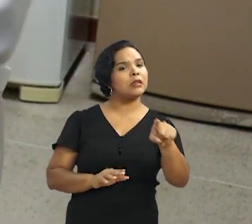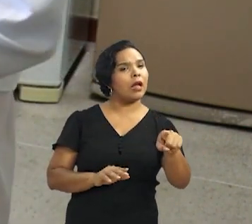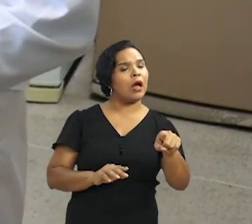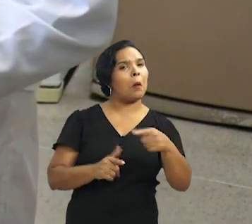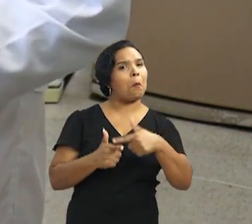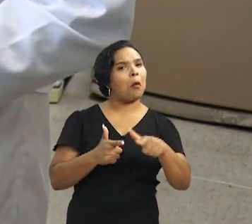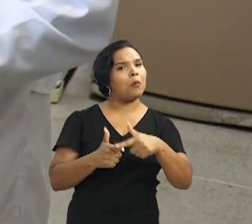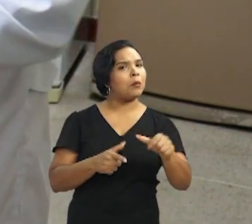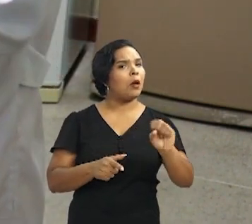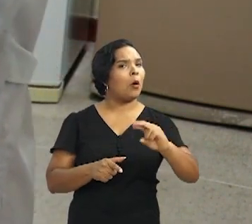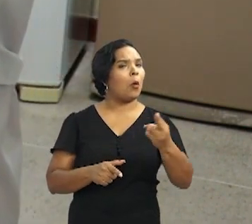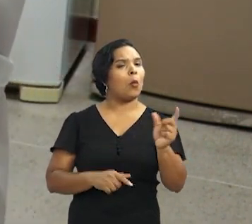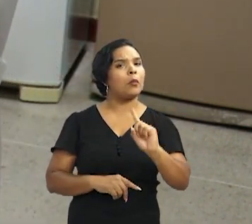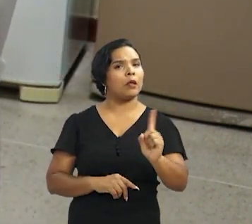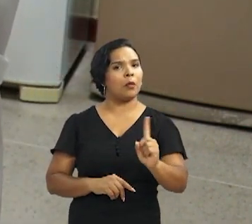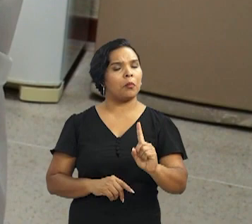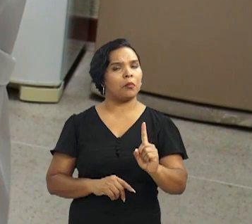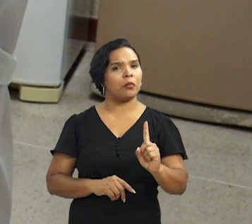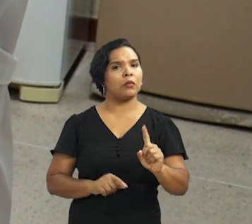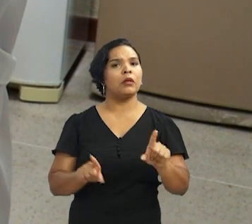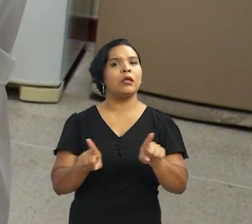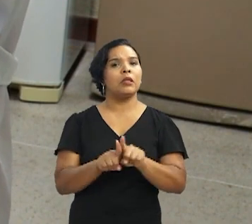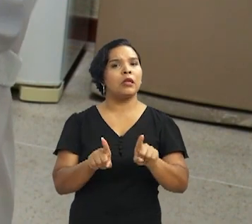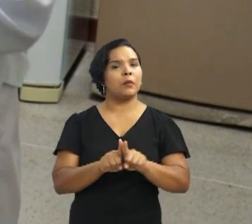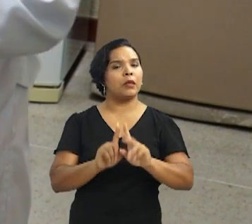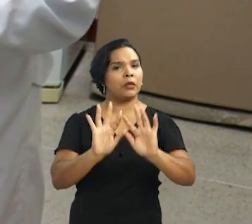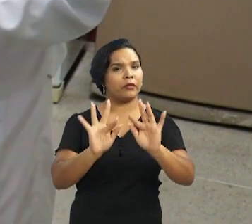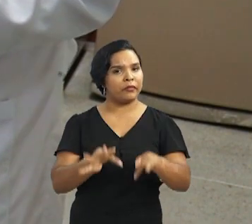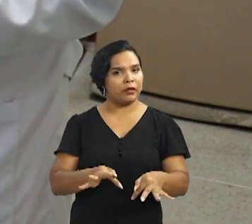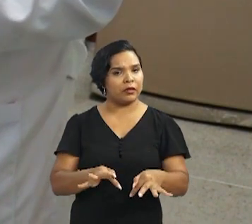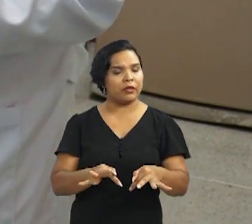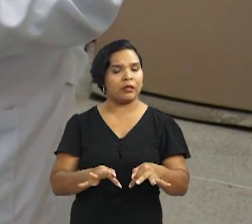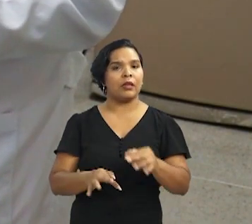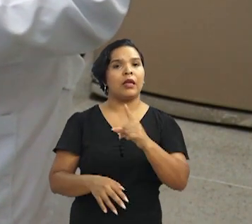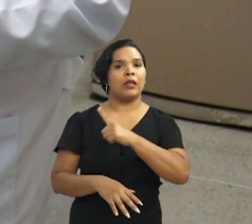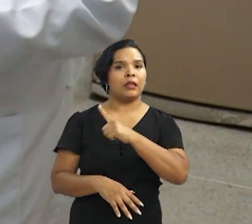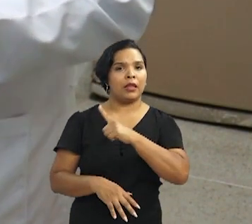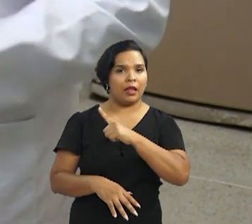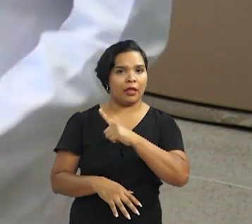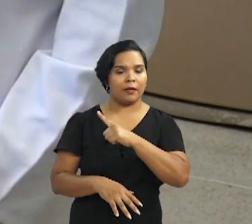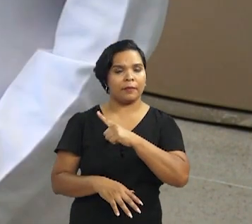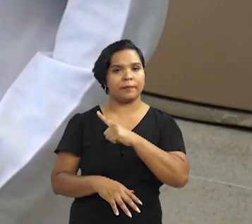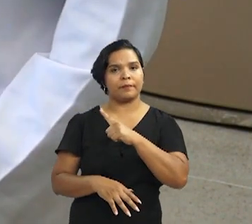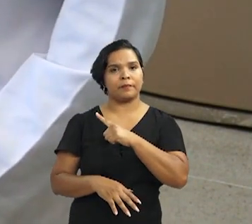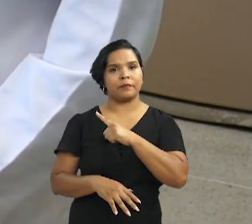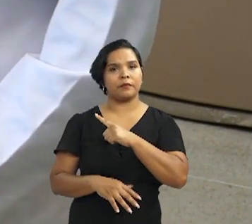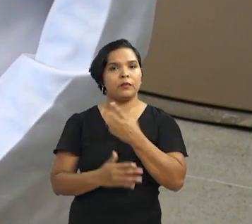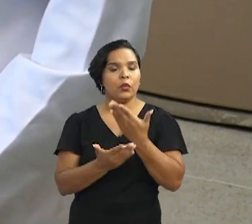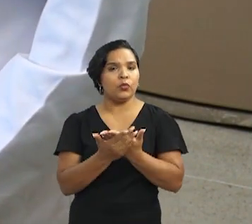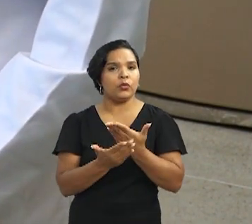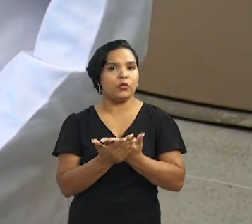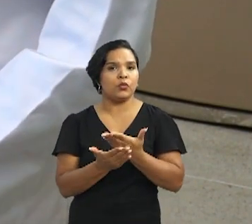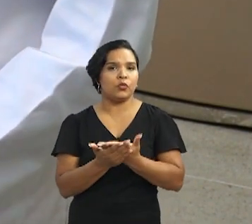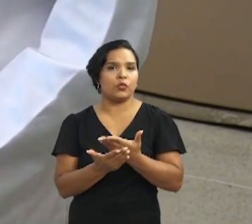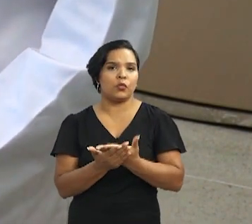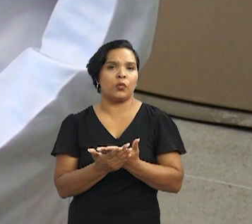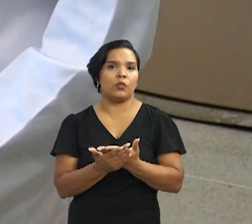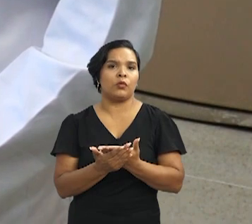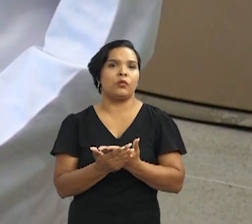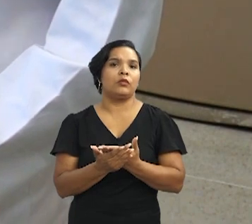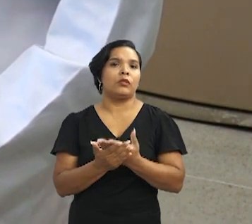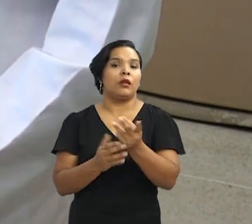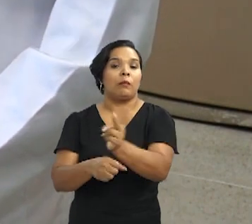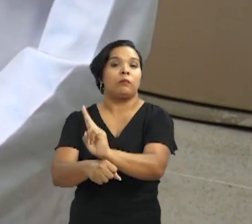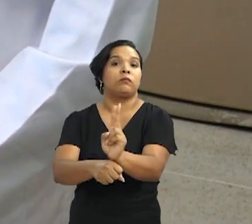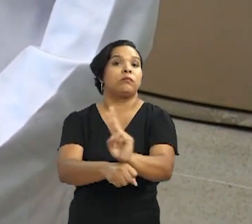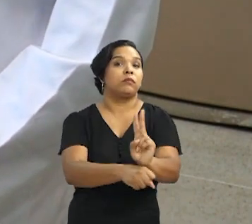material está ou não está adulterado, a autenticidade daquele material. E, por fim, o meio aí, né, tem os institutos